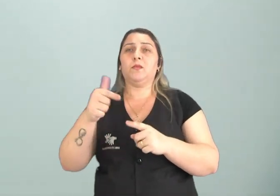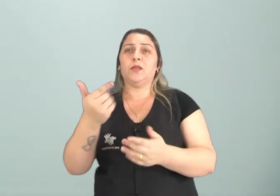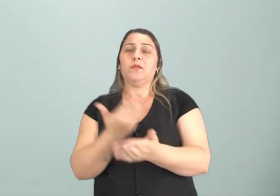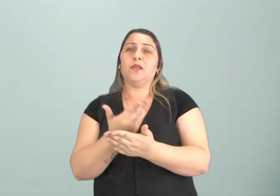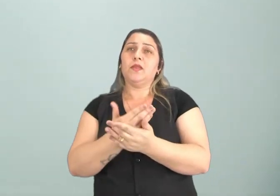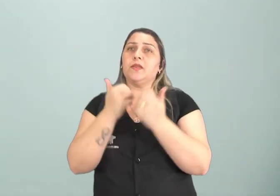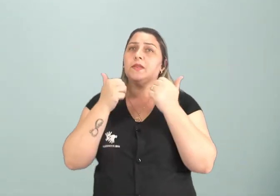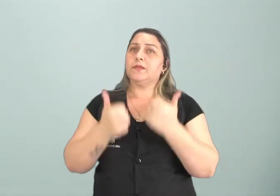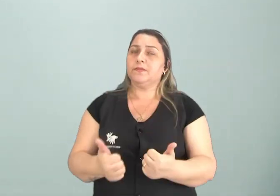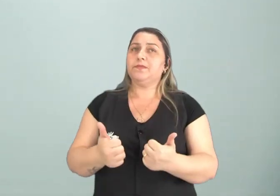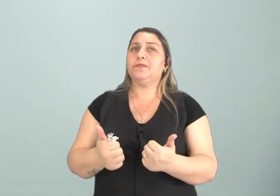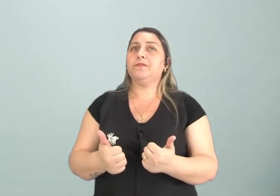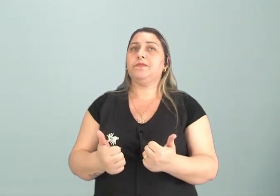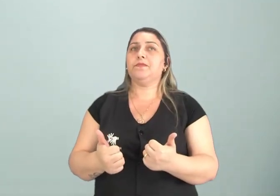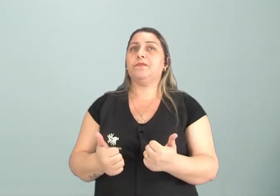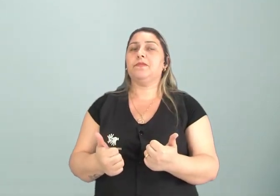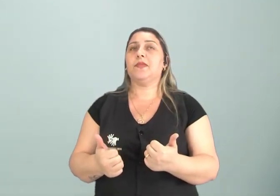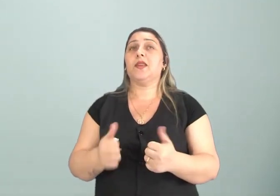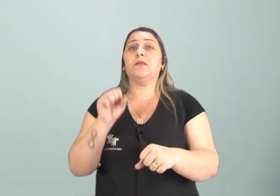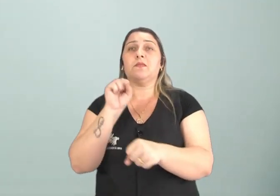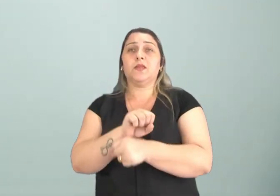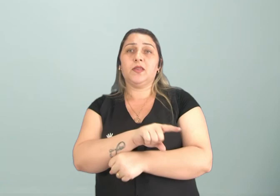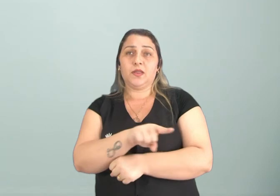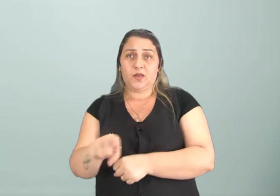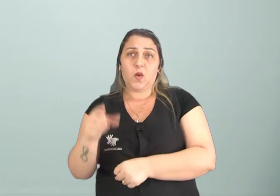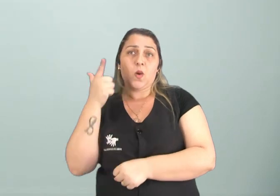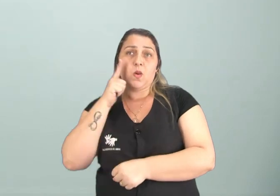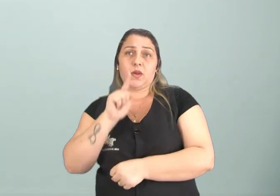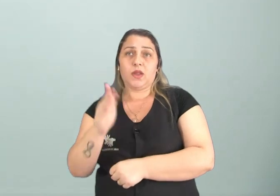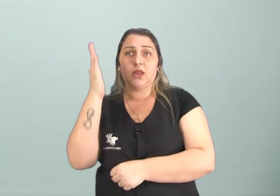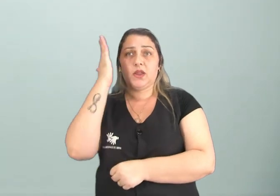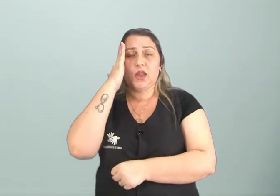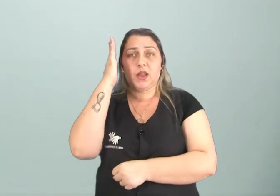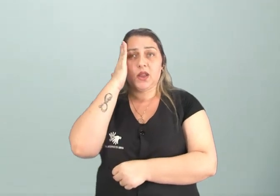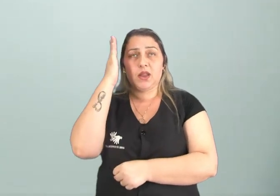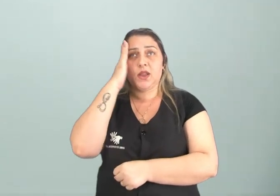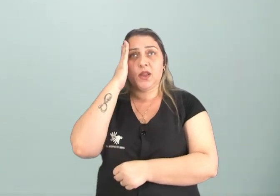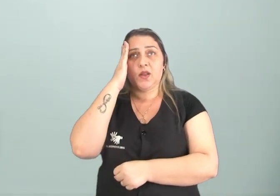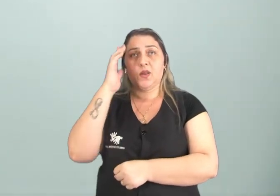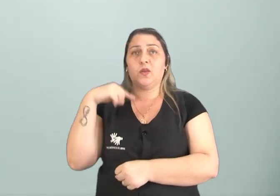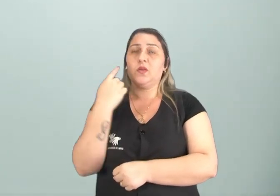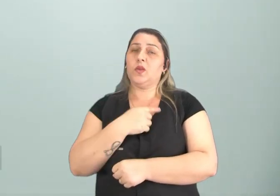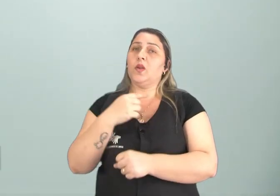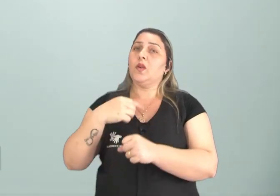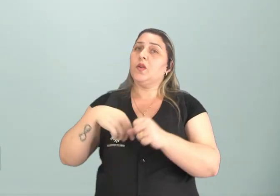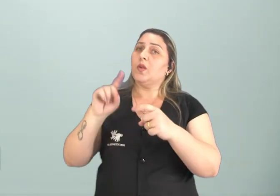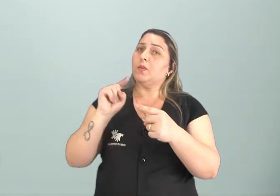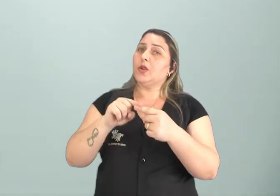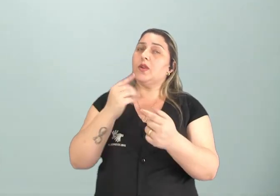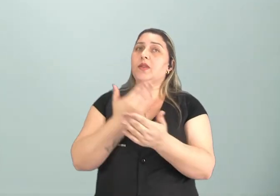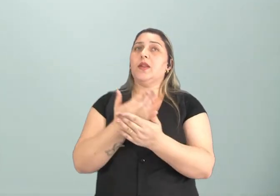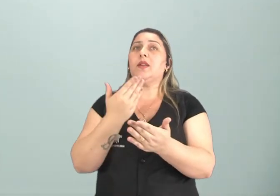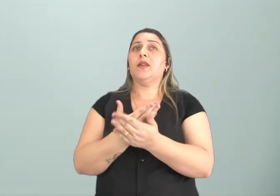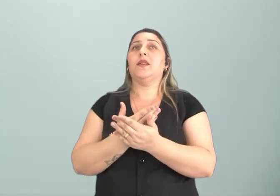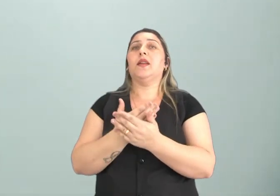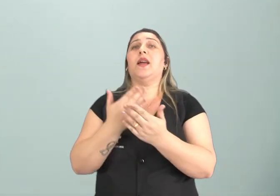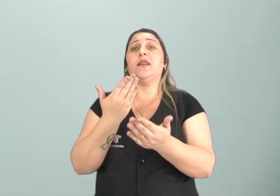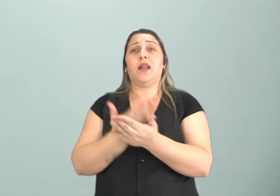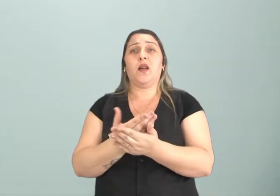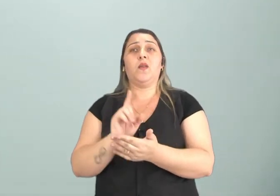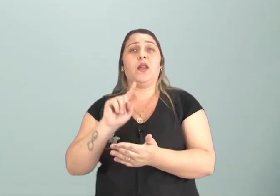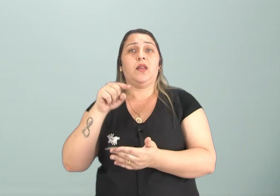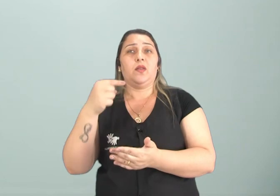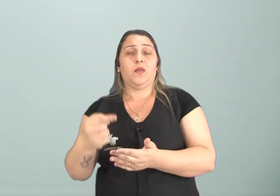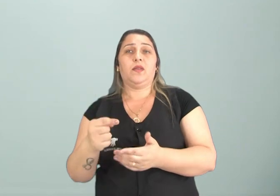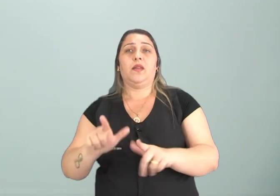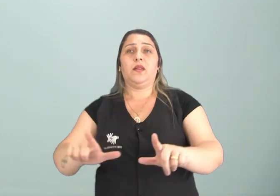aula, certo? Então é isso, eu espero que vocês tenham conseguido compreender todos os nossos objetivos na aula. Para ter acesso a essa aula na